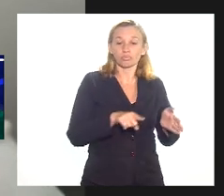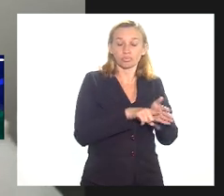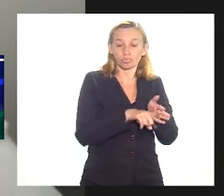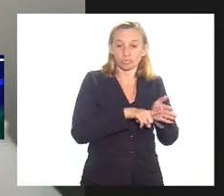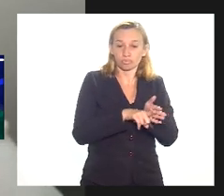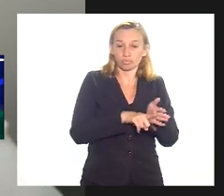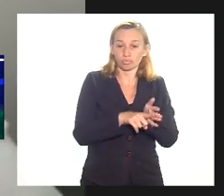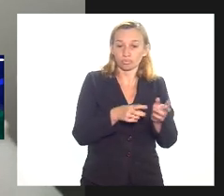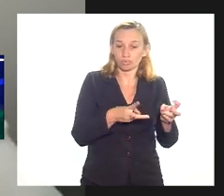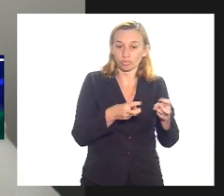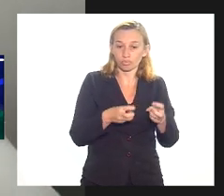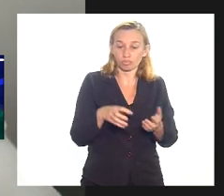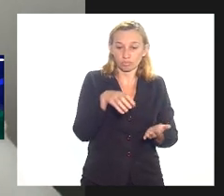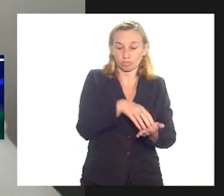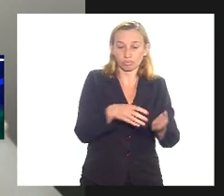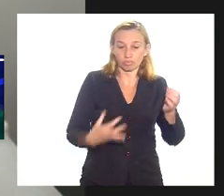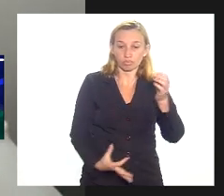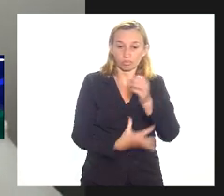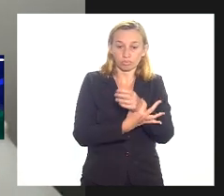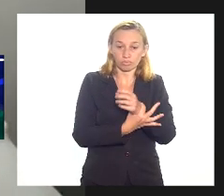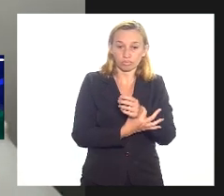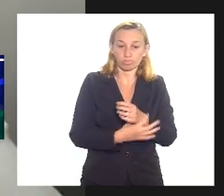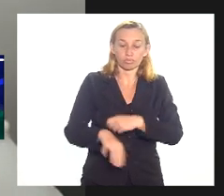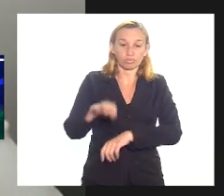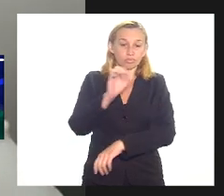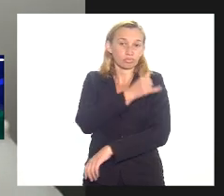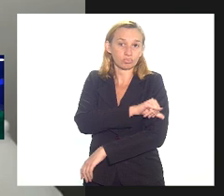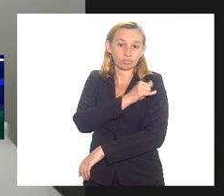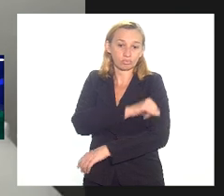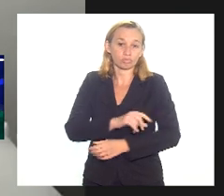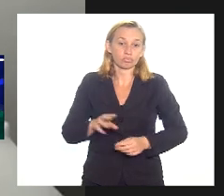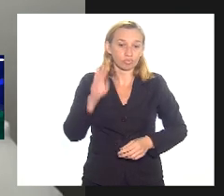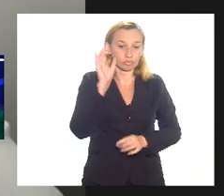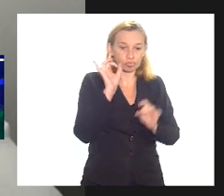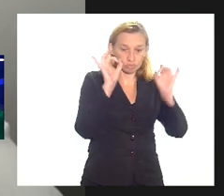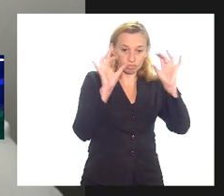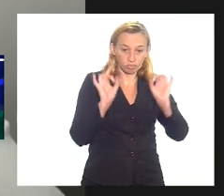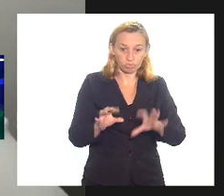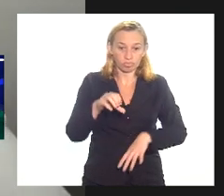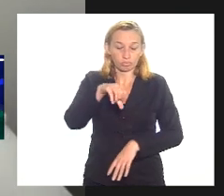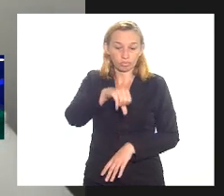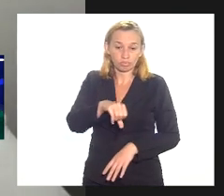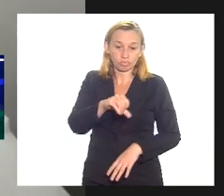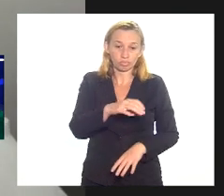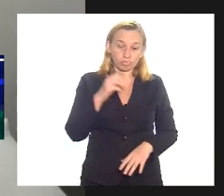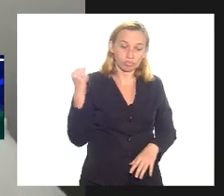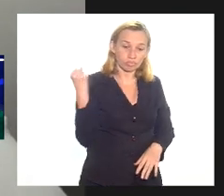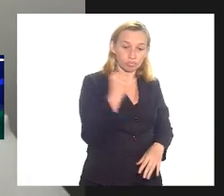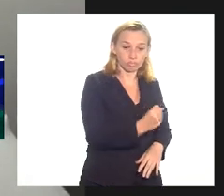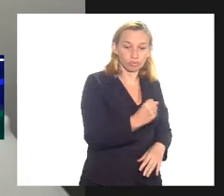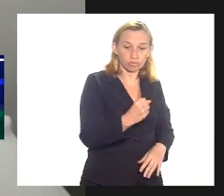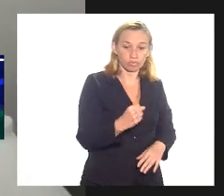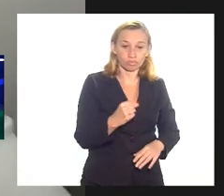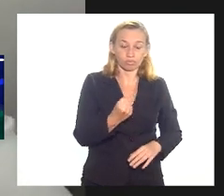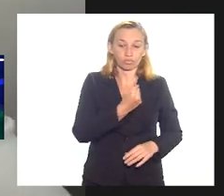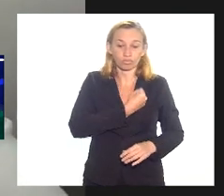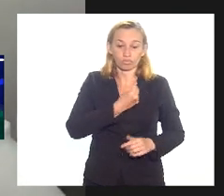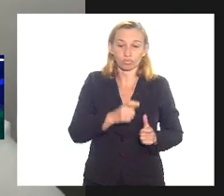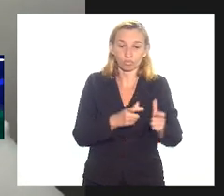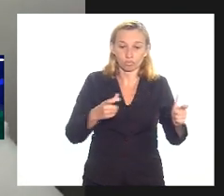rede de observatórios de segurança do Rio de Janeiro, em especial 9 chacinas com aumento em